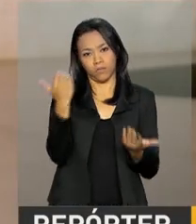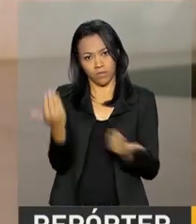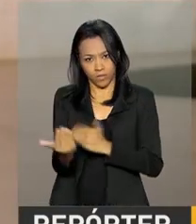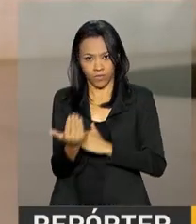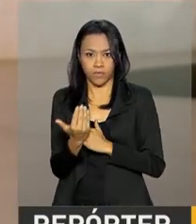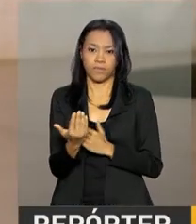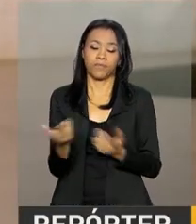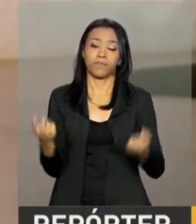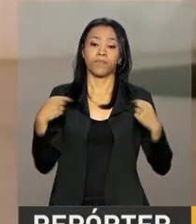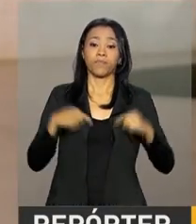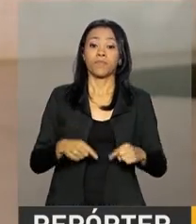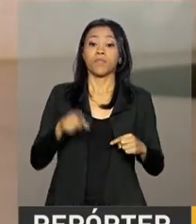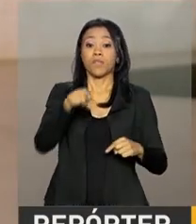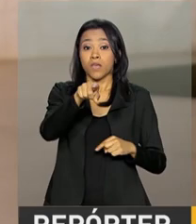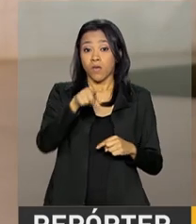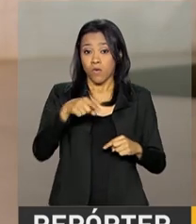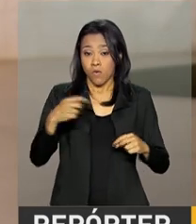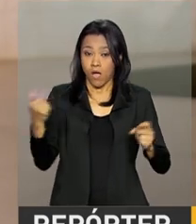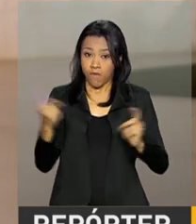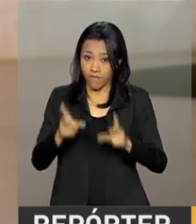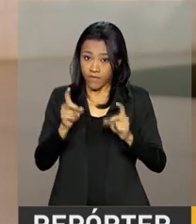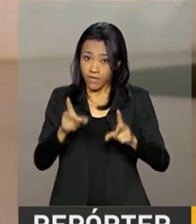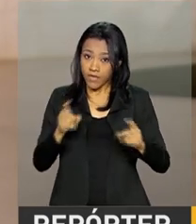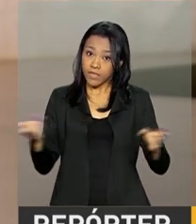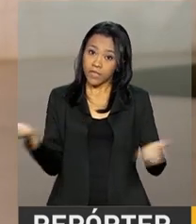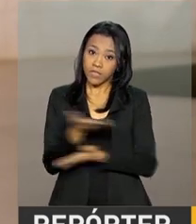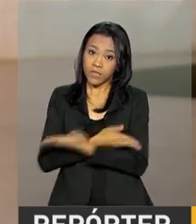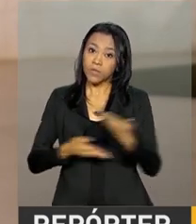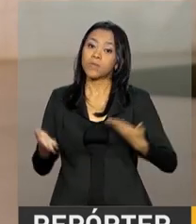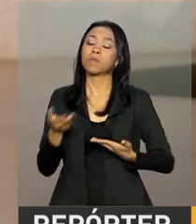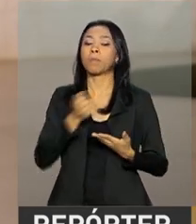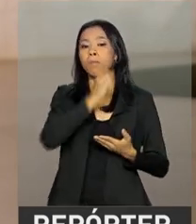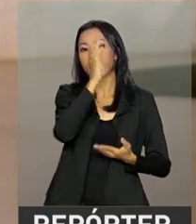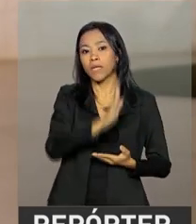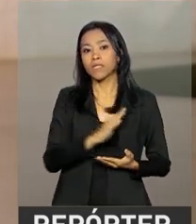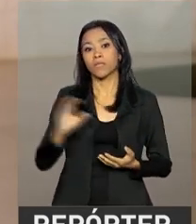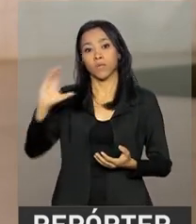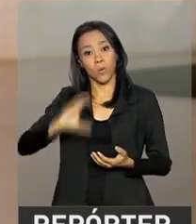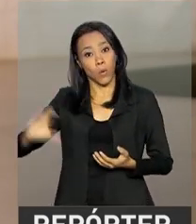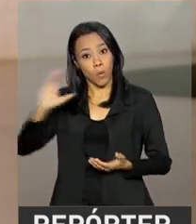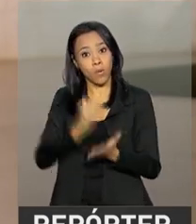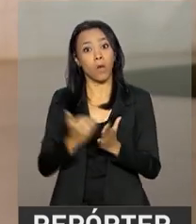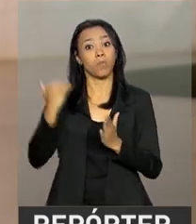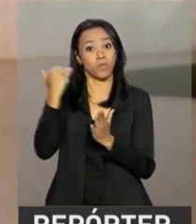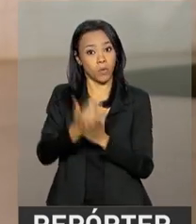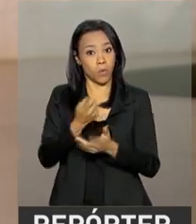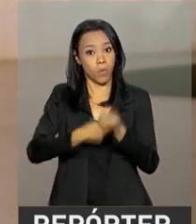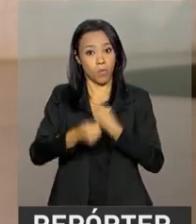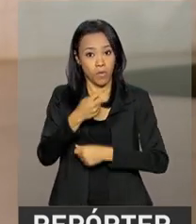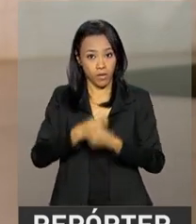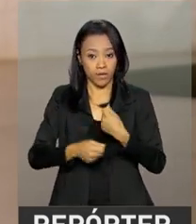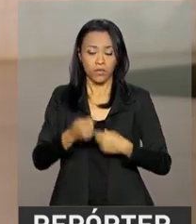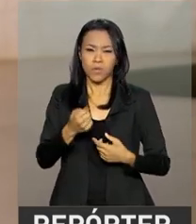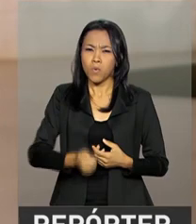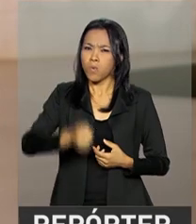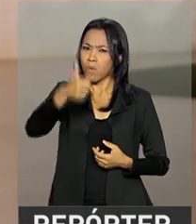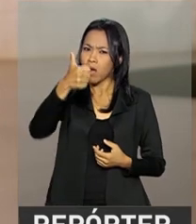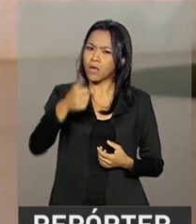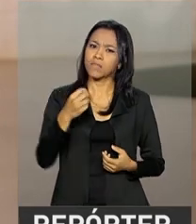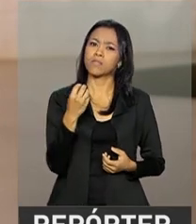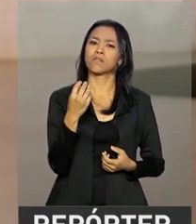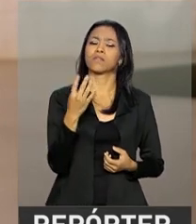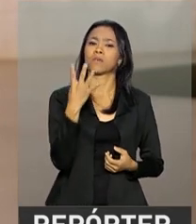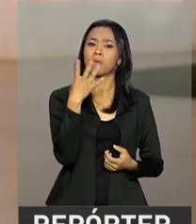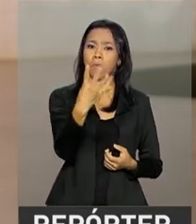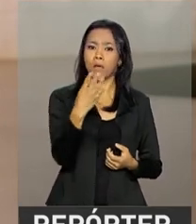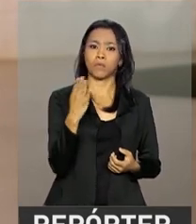O comércio entre Brasil e Colômbia cresceu 25% em 2017, alcançando quase 4